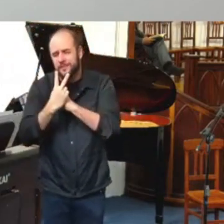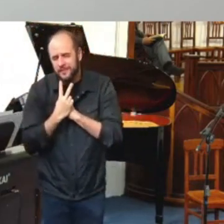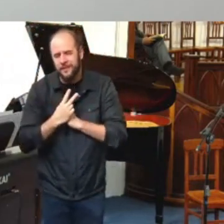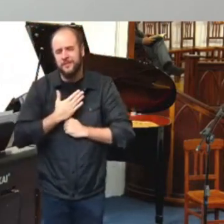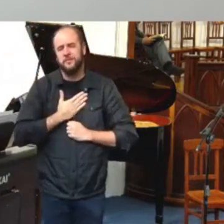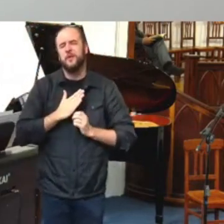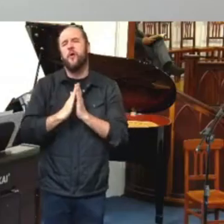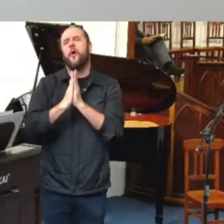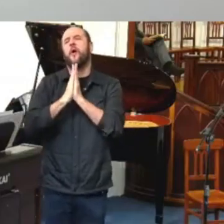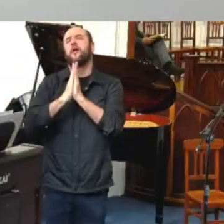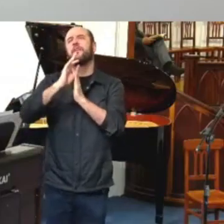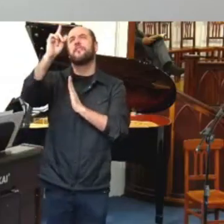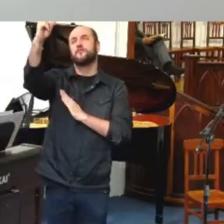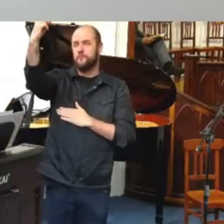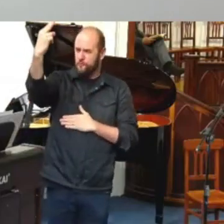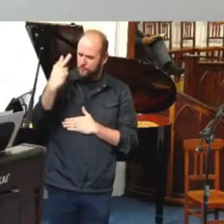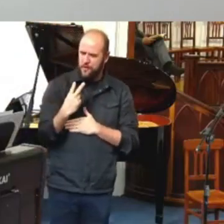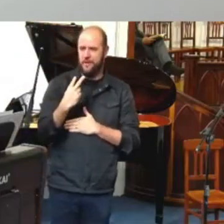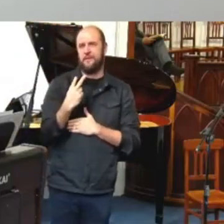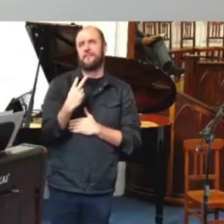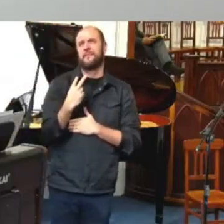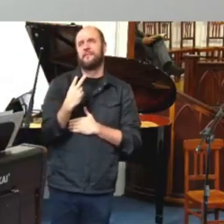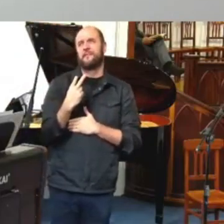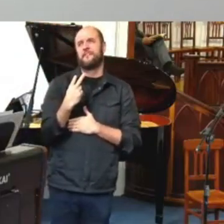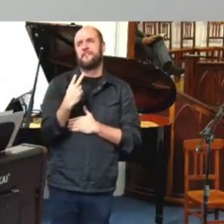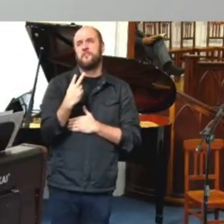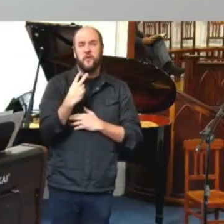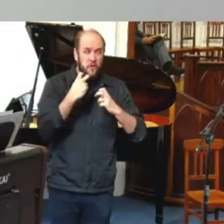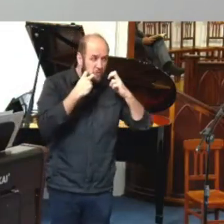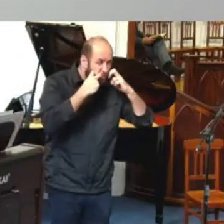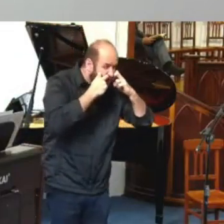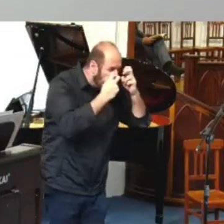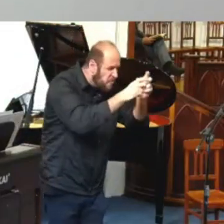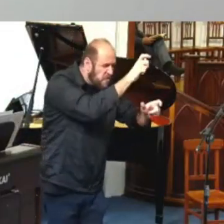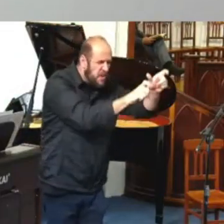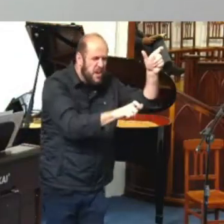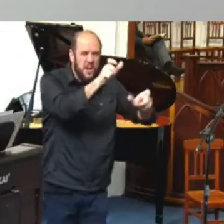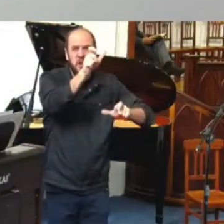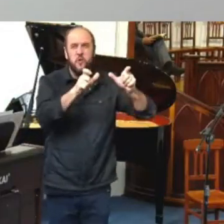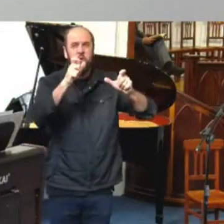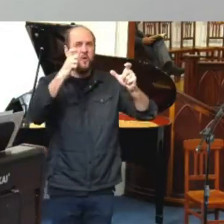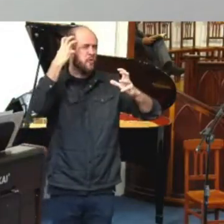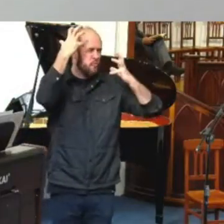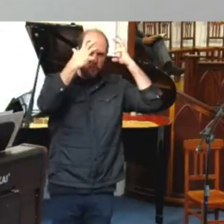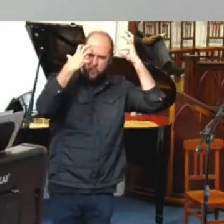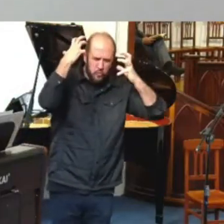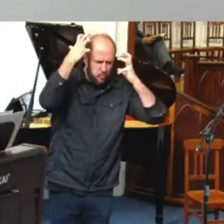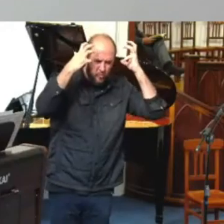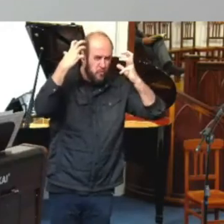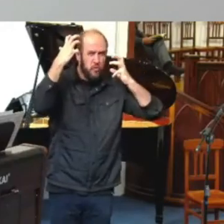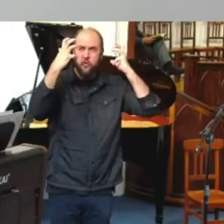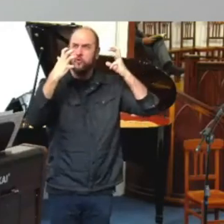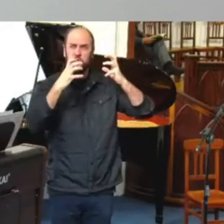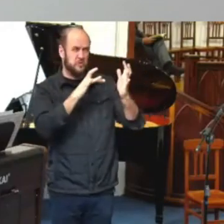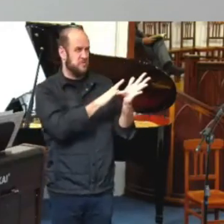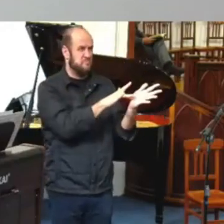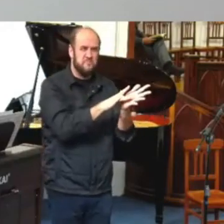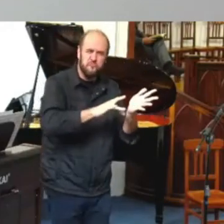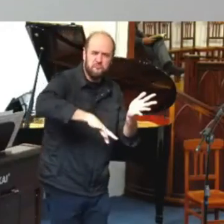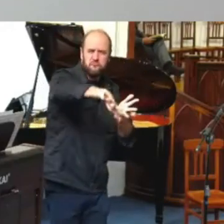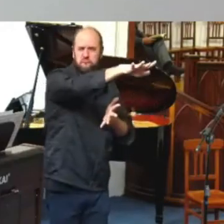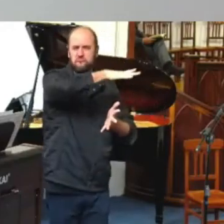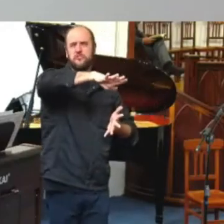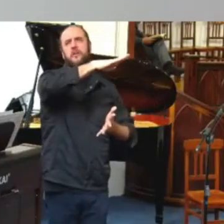minha oração. Sejam envergonhados e fiquem extremamente perturbados todos os meus